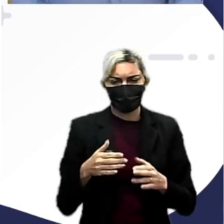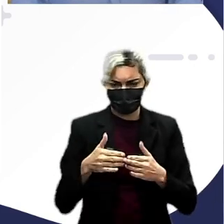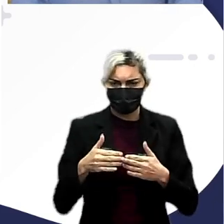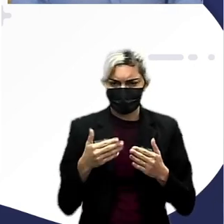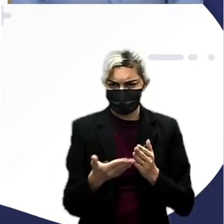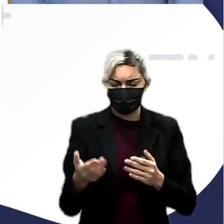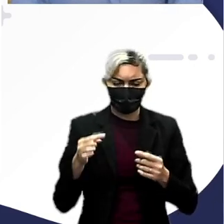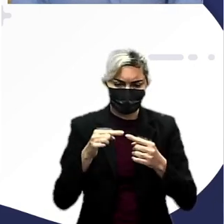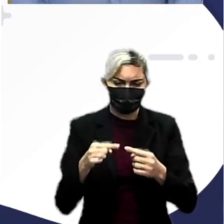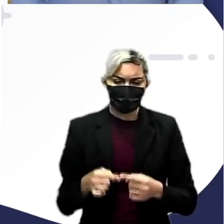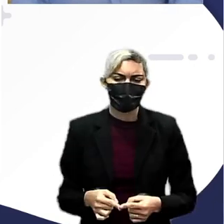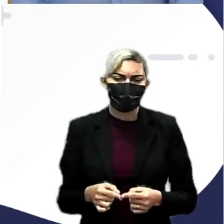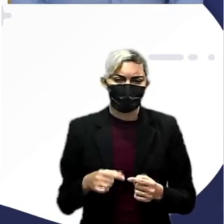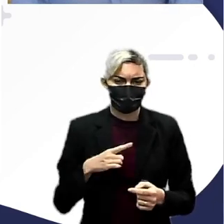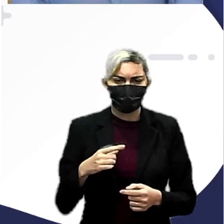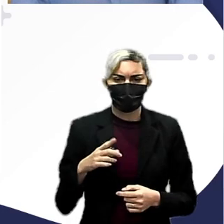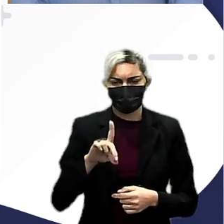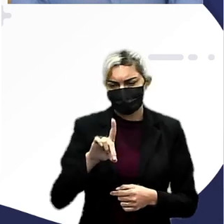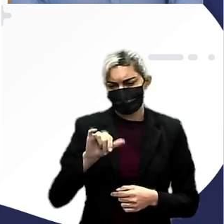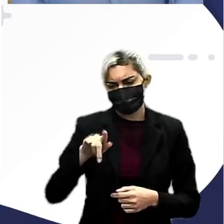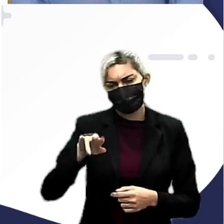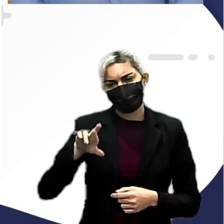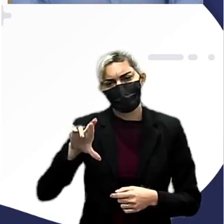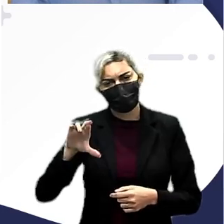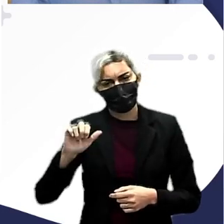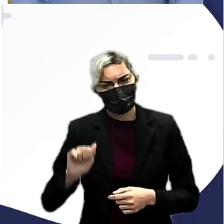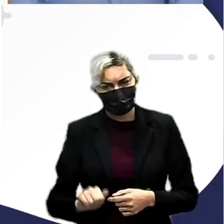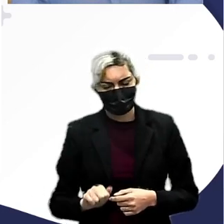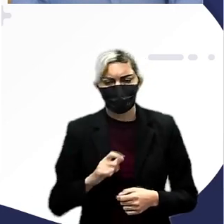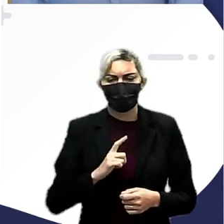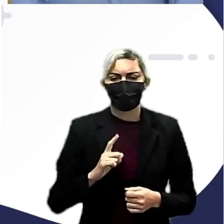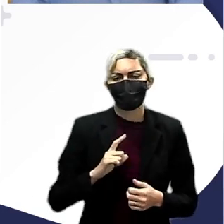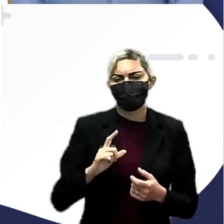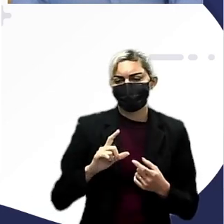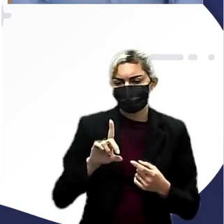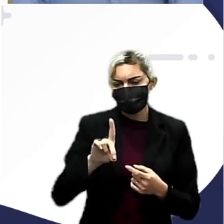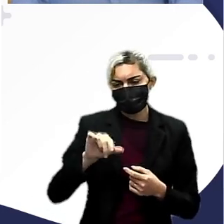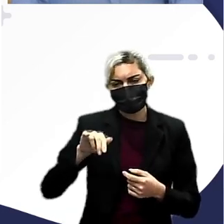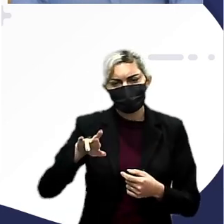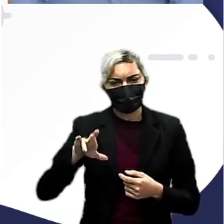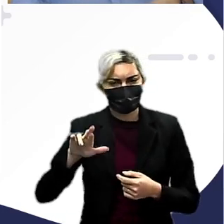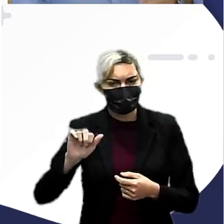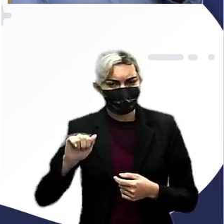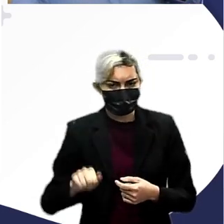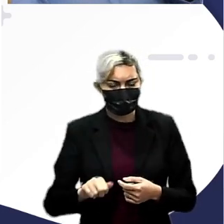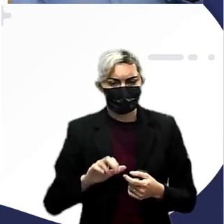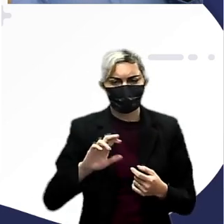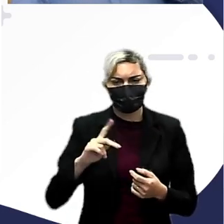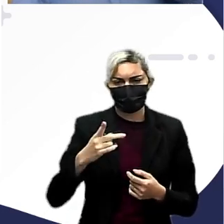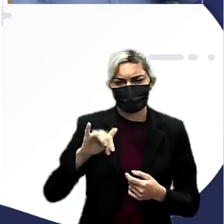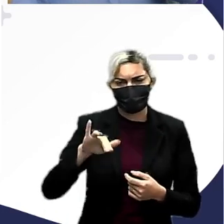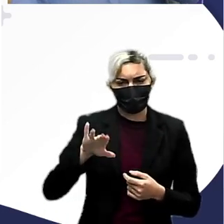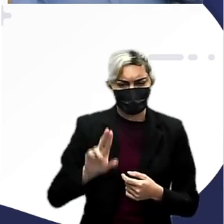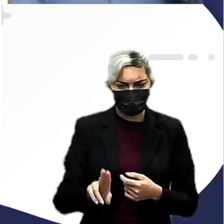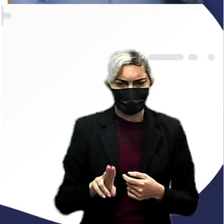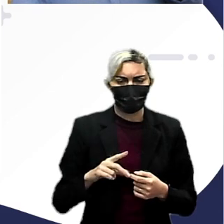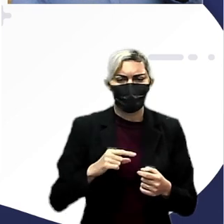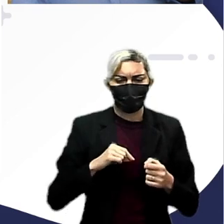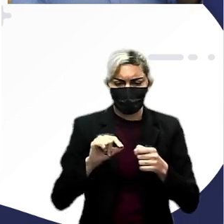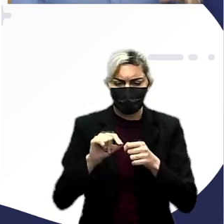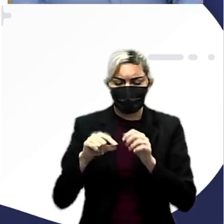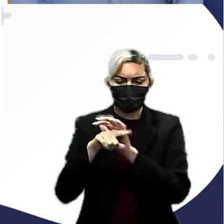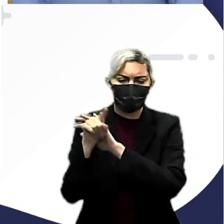aplicar, chama-se o diagrama de causa e efeito, que a gente chama também de diagrama de Ishikawa. Ele faz essa